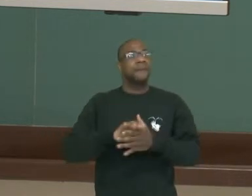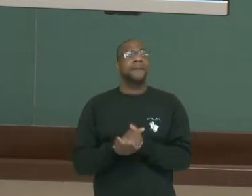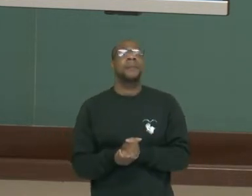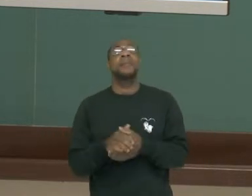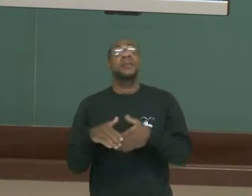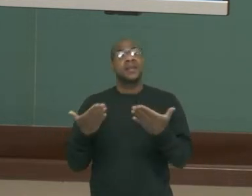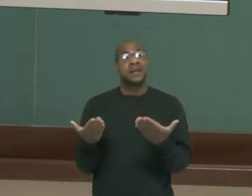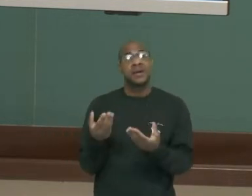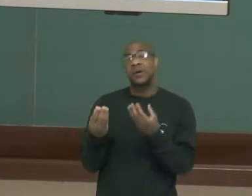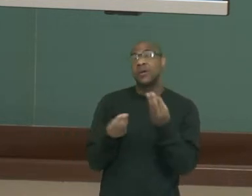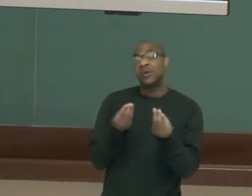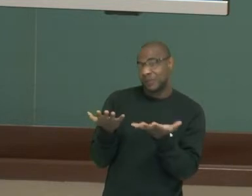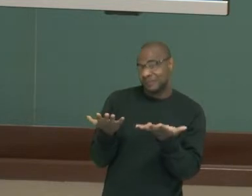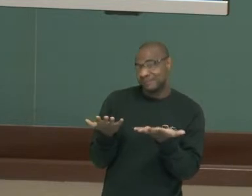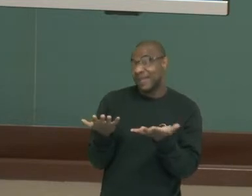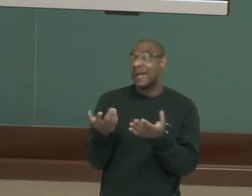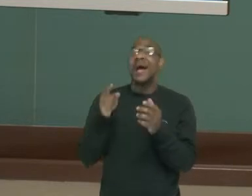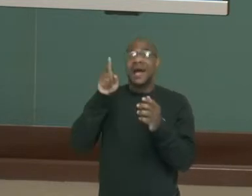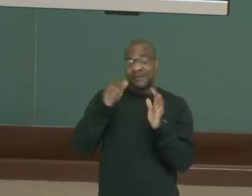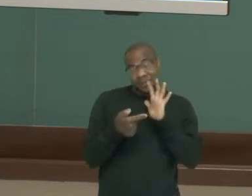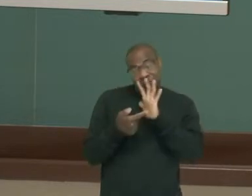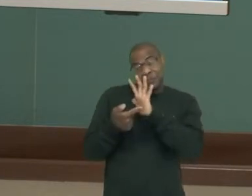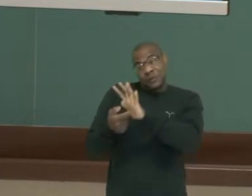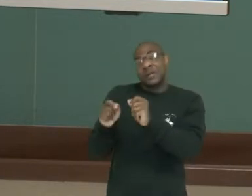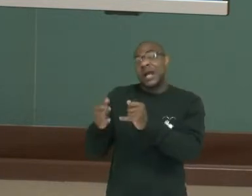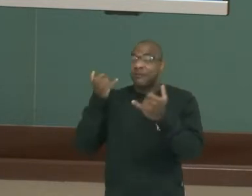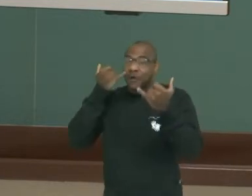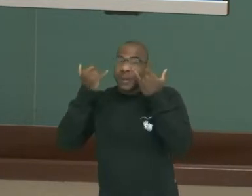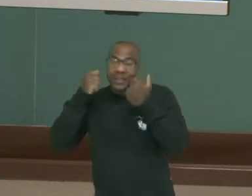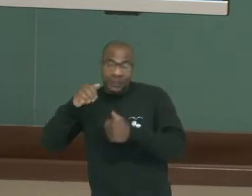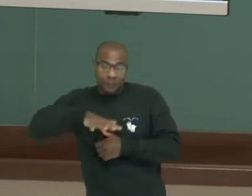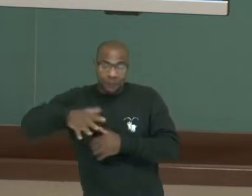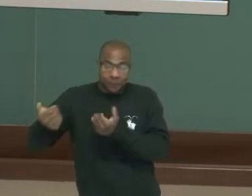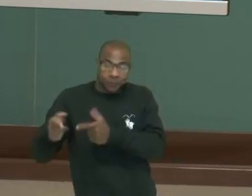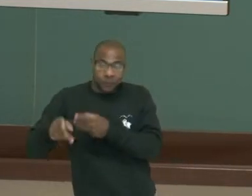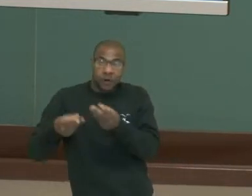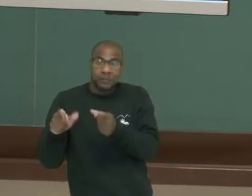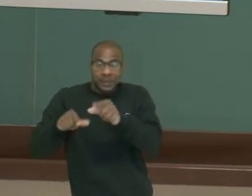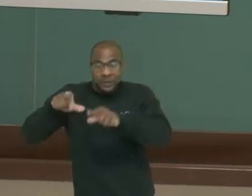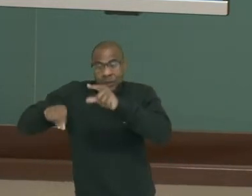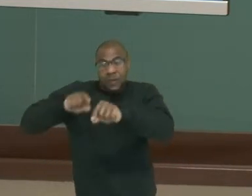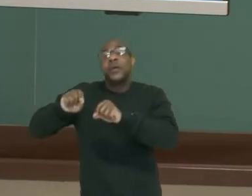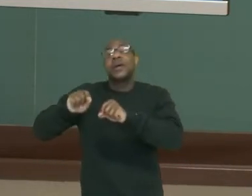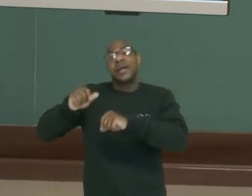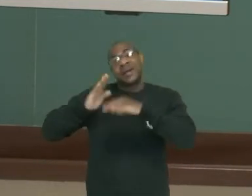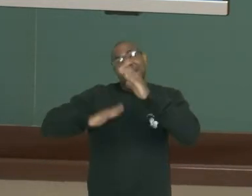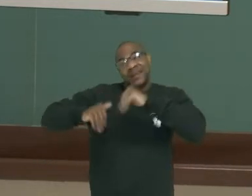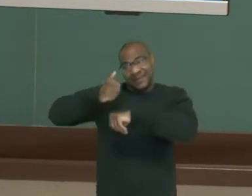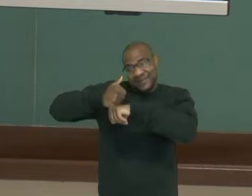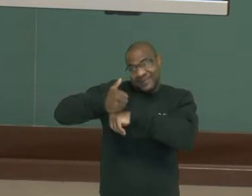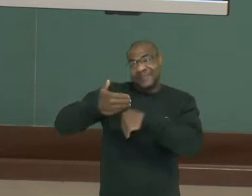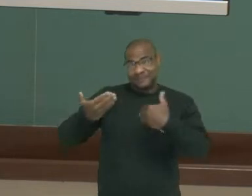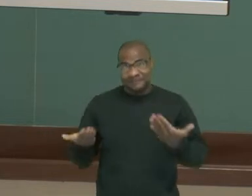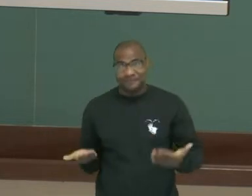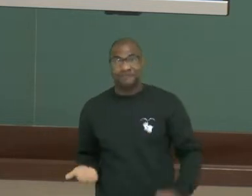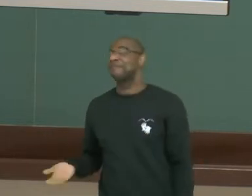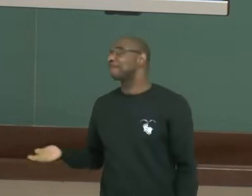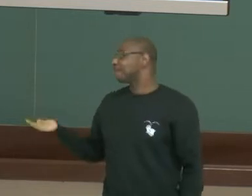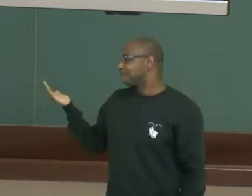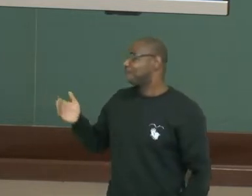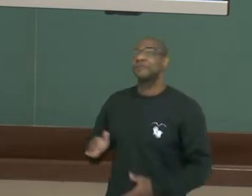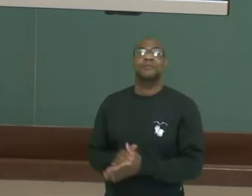você leia uma entrevista em um site, em uma revista, em um jornal, você tem que saber que essa